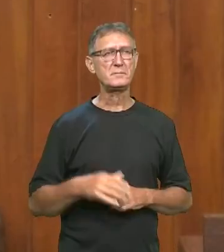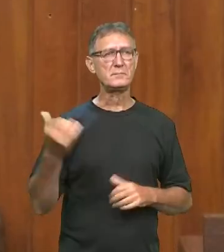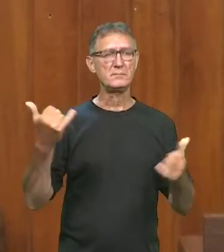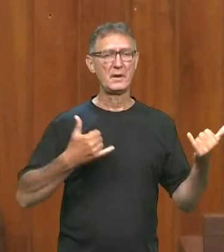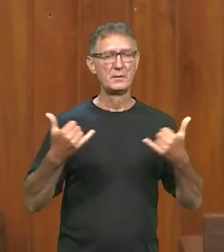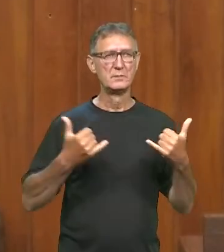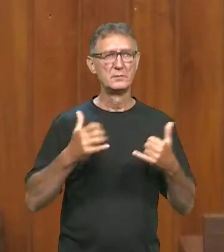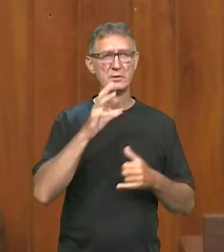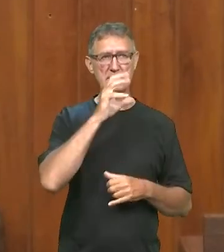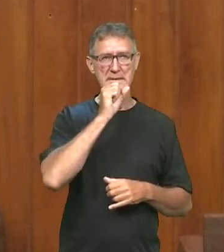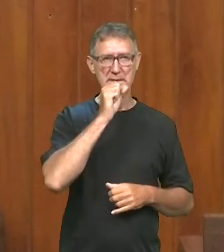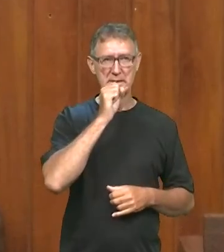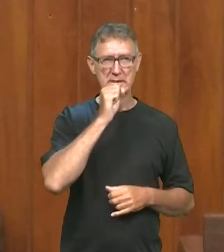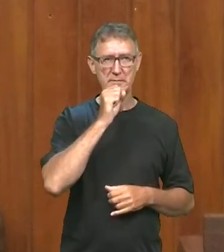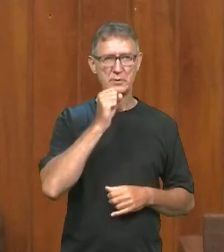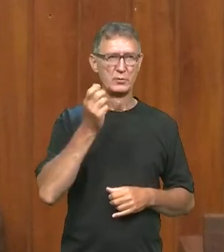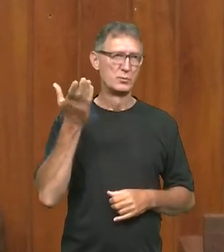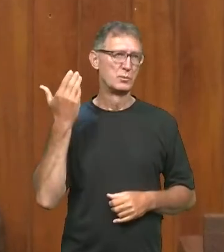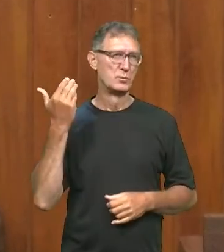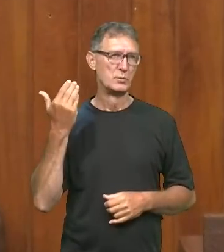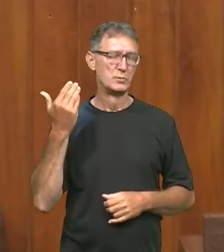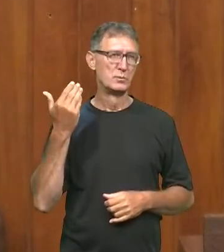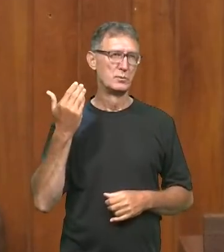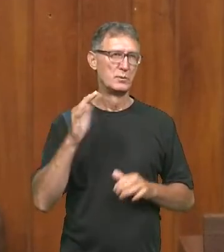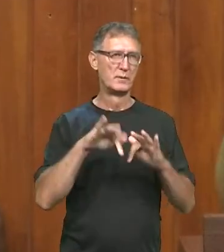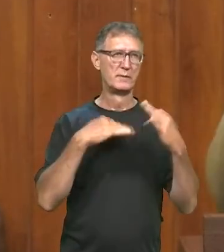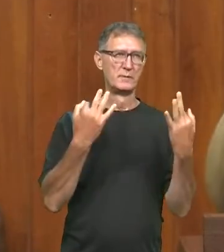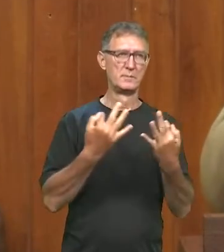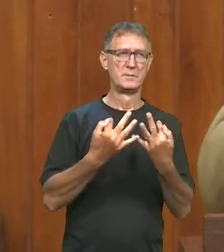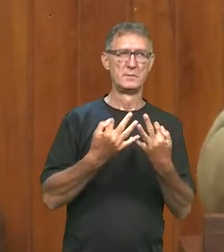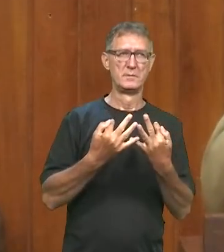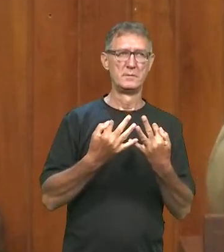que sábado teve uma família